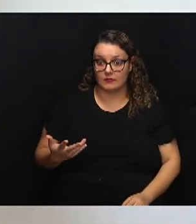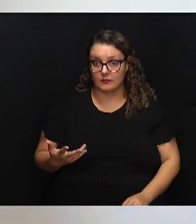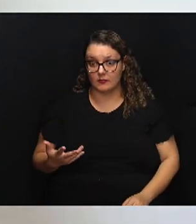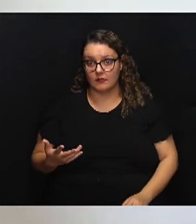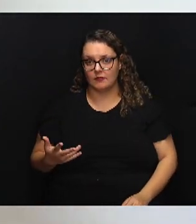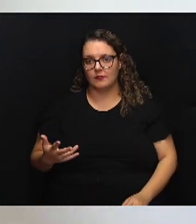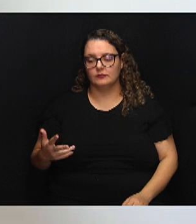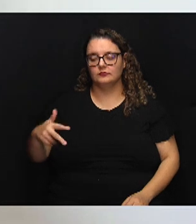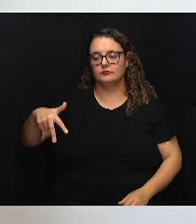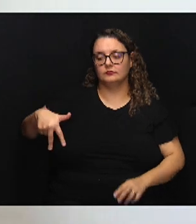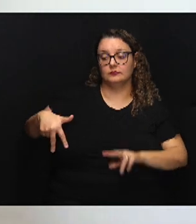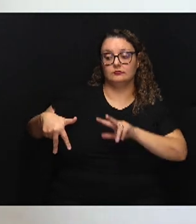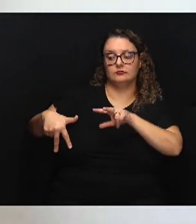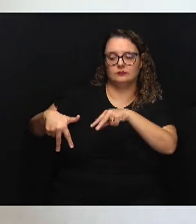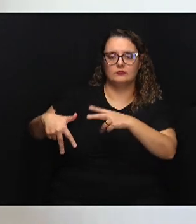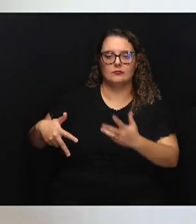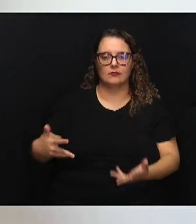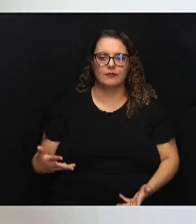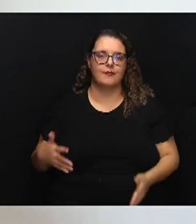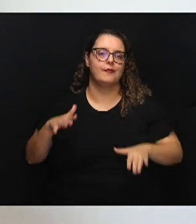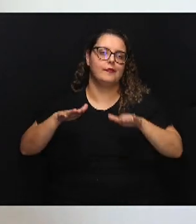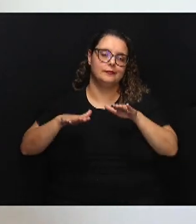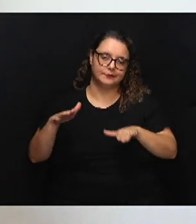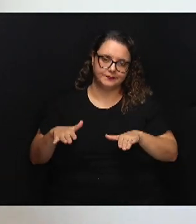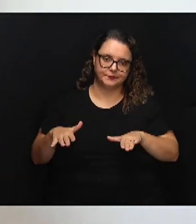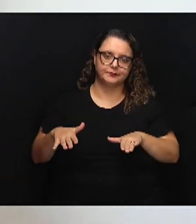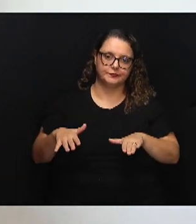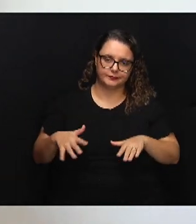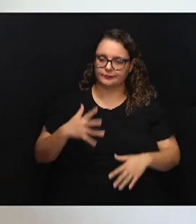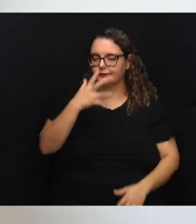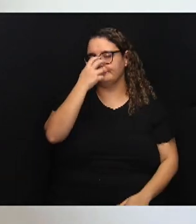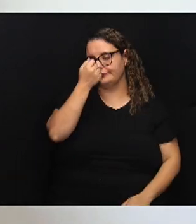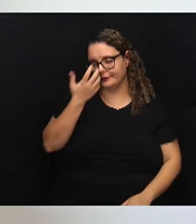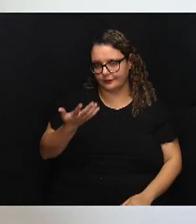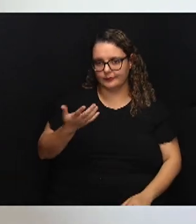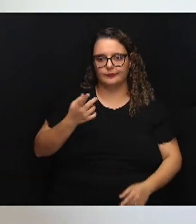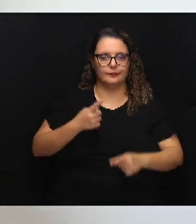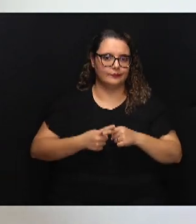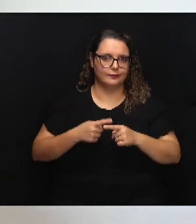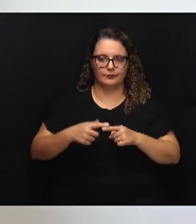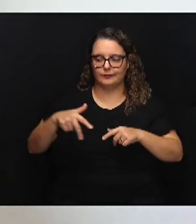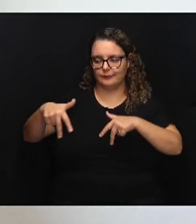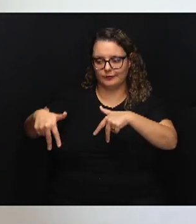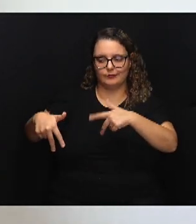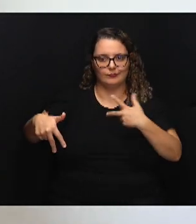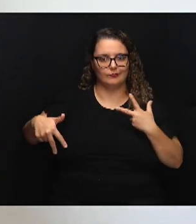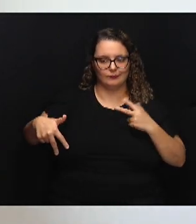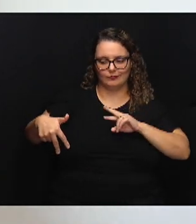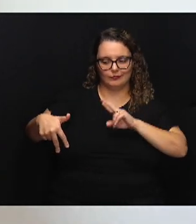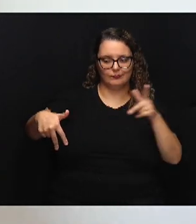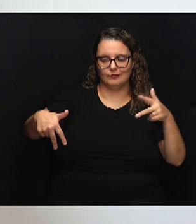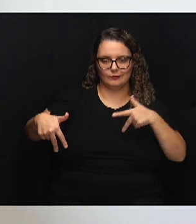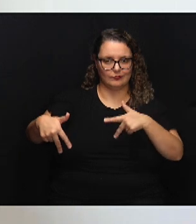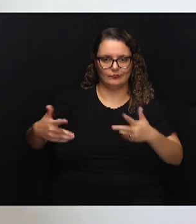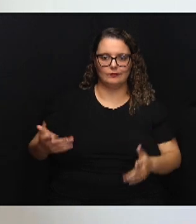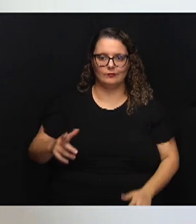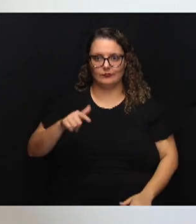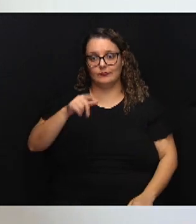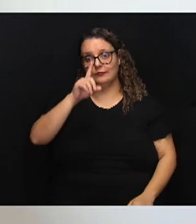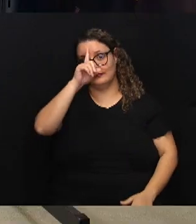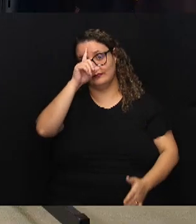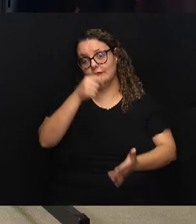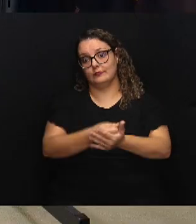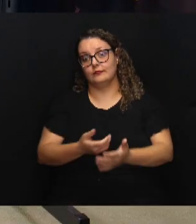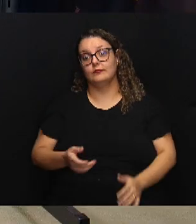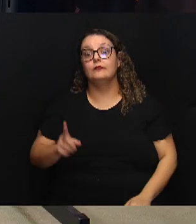outra pessoa, né? E aí muitas vezes pode vir sim uma frustração ali, mesmo depois de ter escolhido o destino, né? É